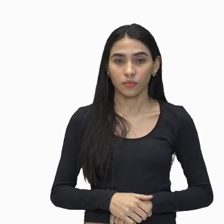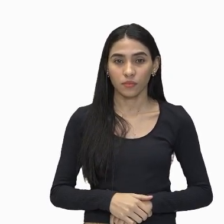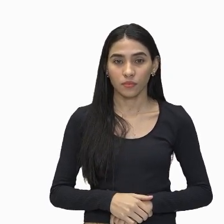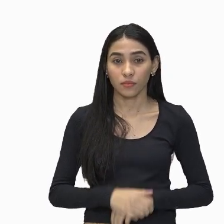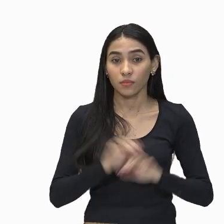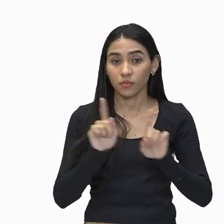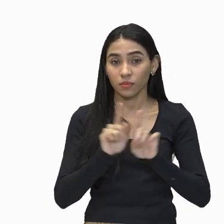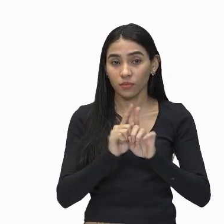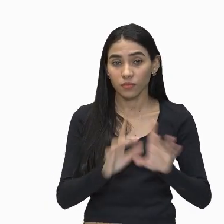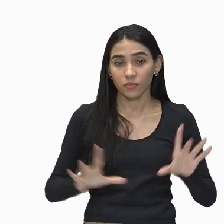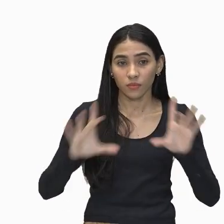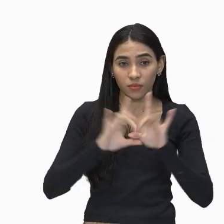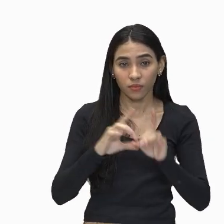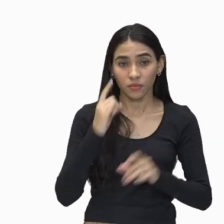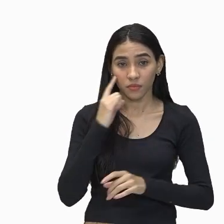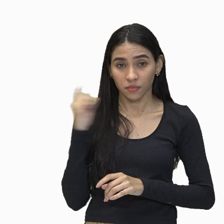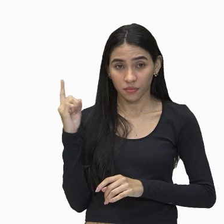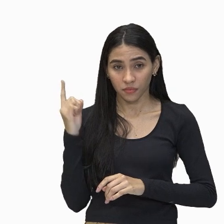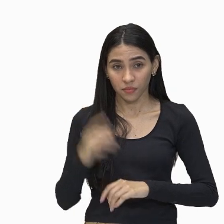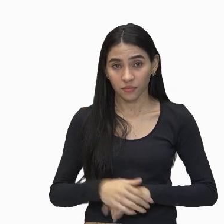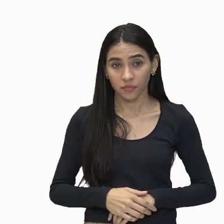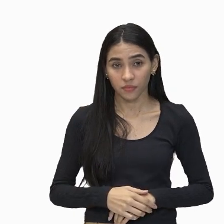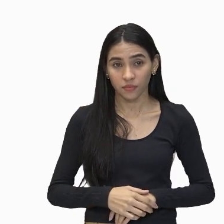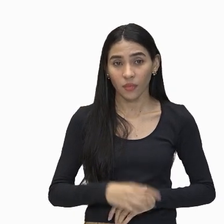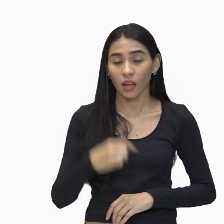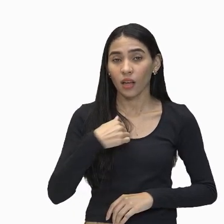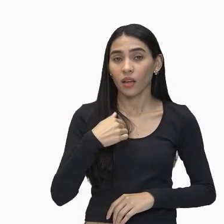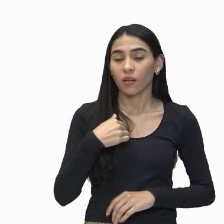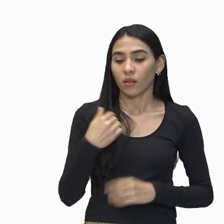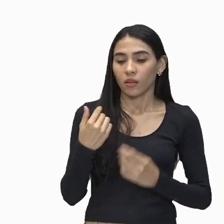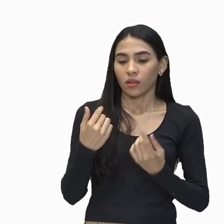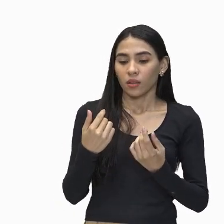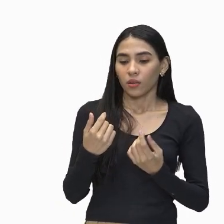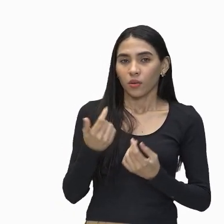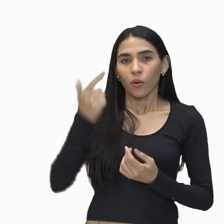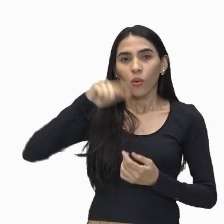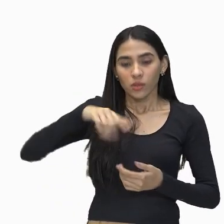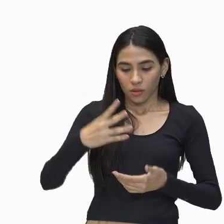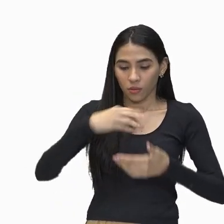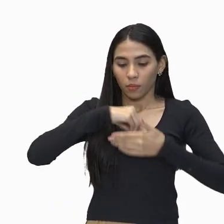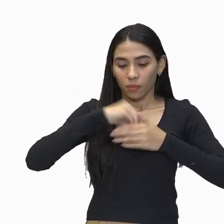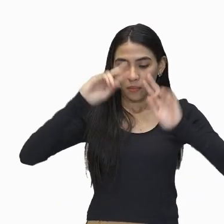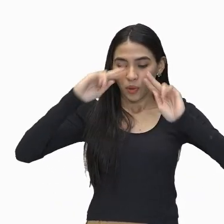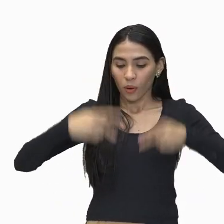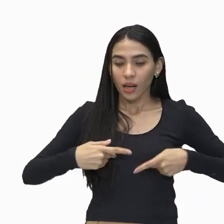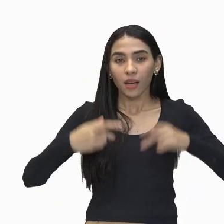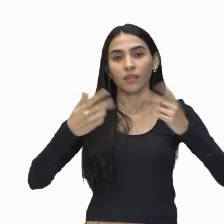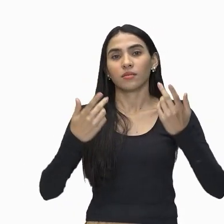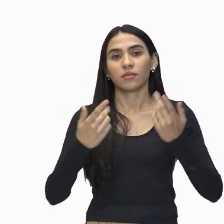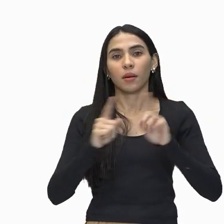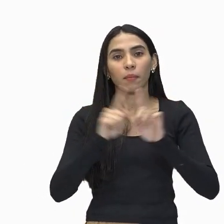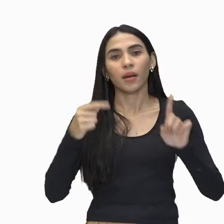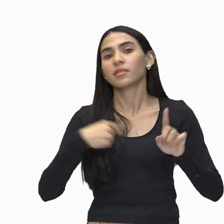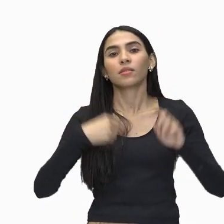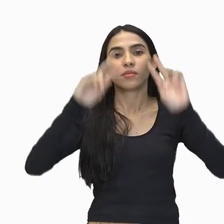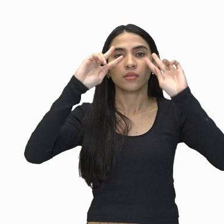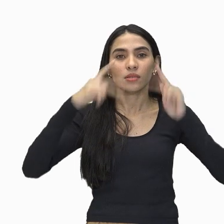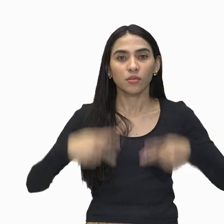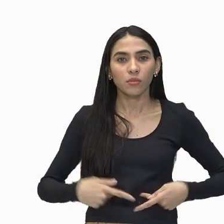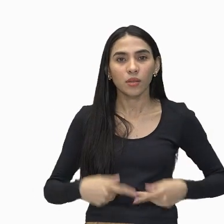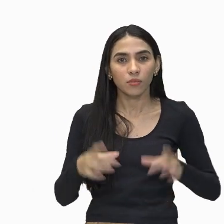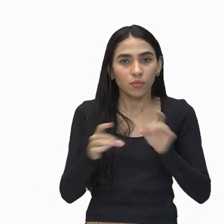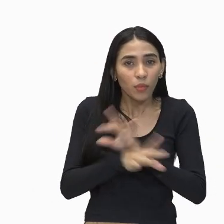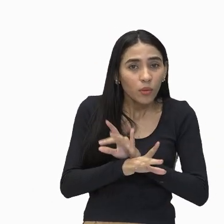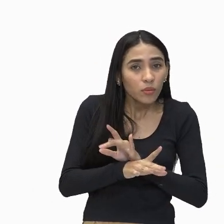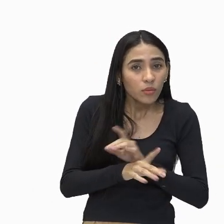ligado a isso, a esse fato da existência, eu me percebo como ser humano. Mas eu sou um ser humano